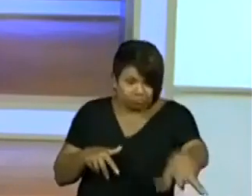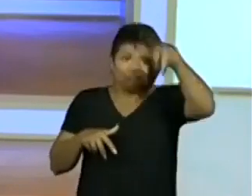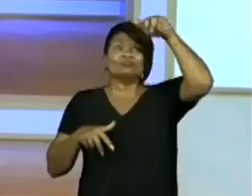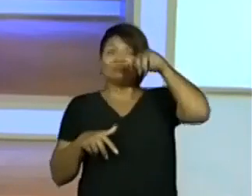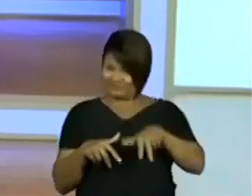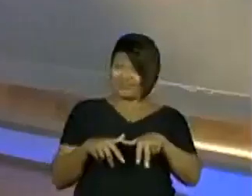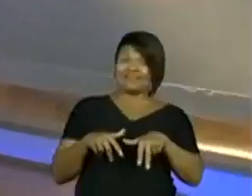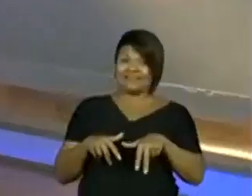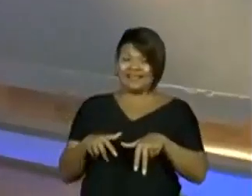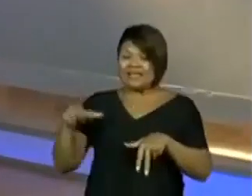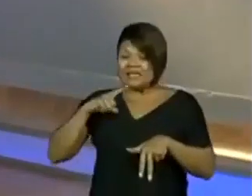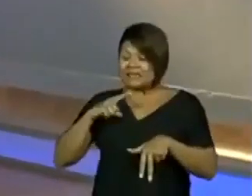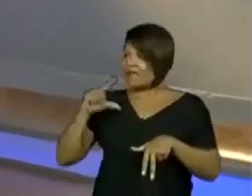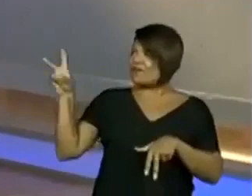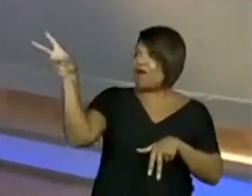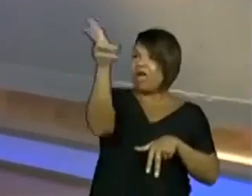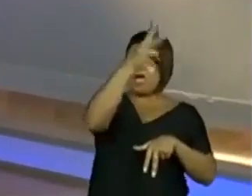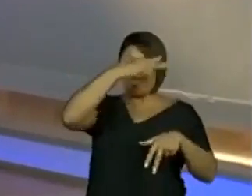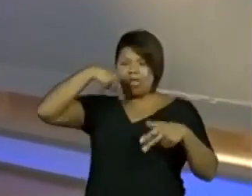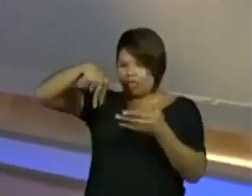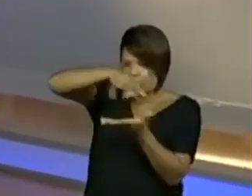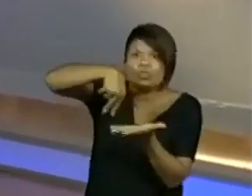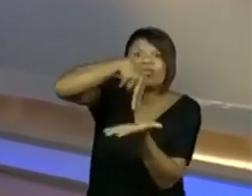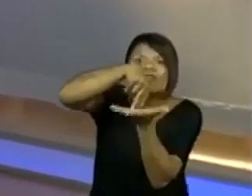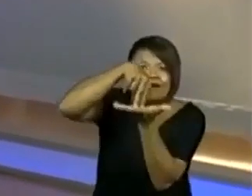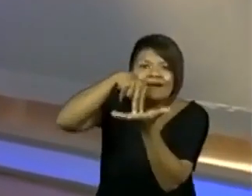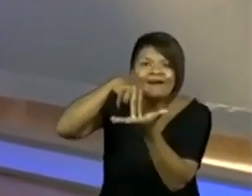crianças trazidas pelo vento.